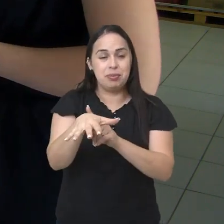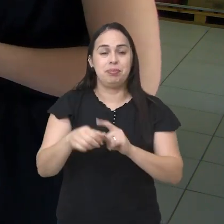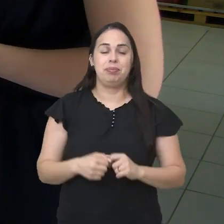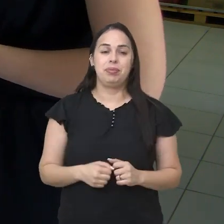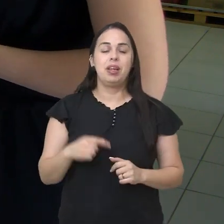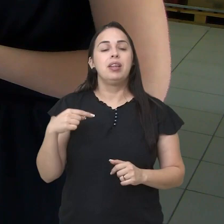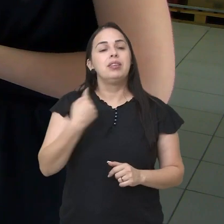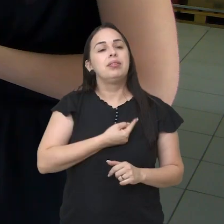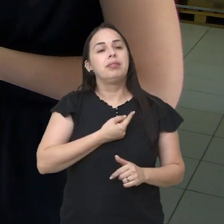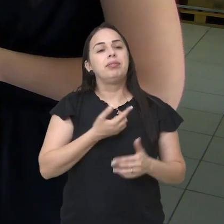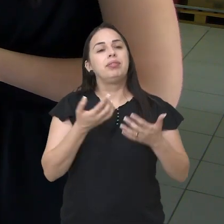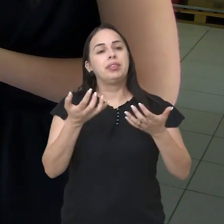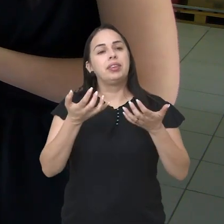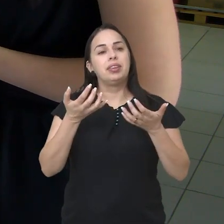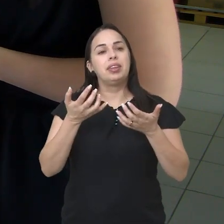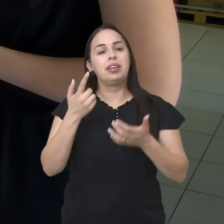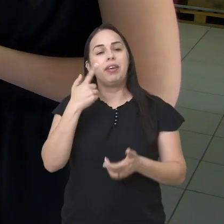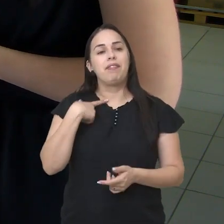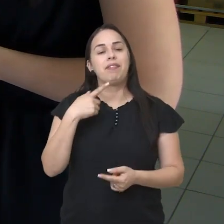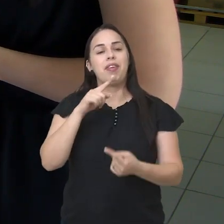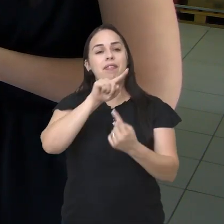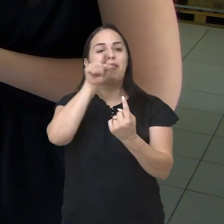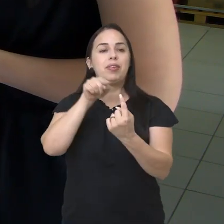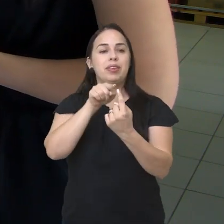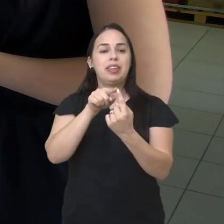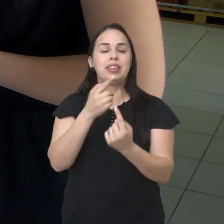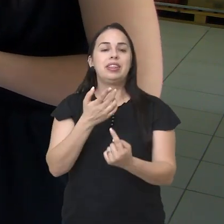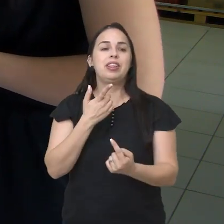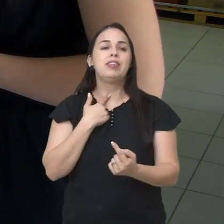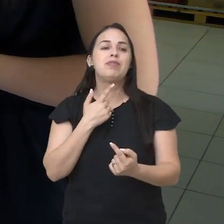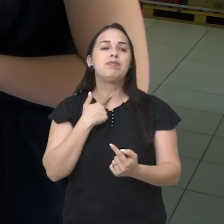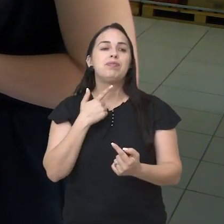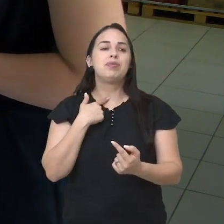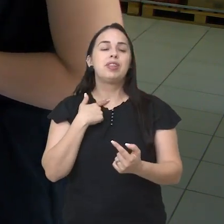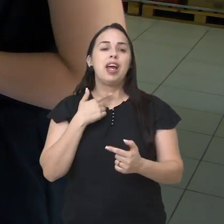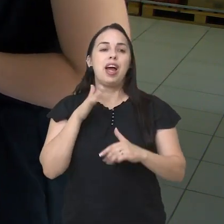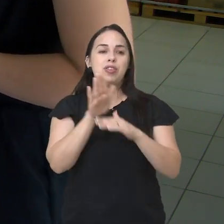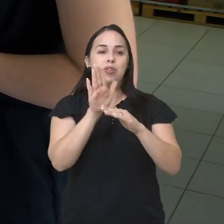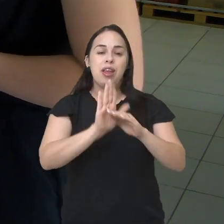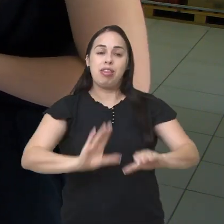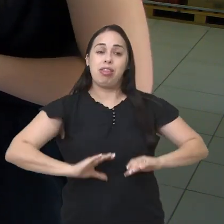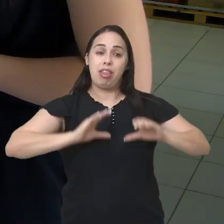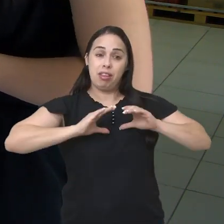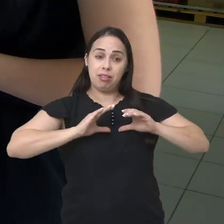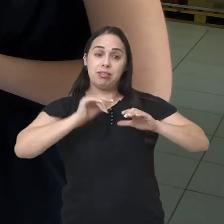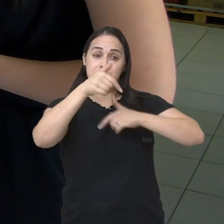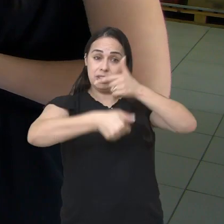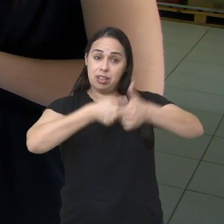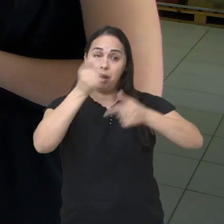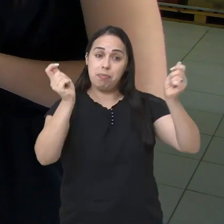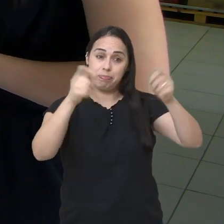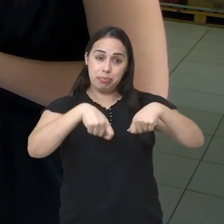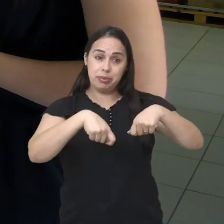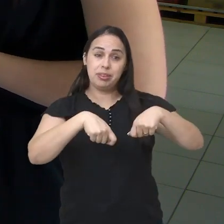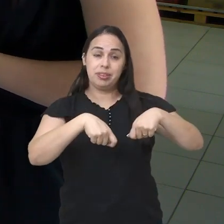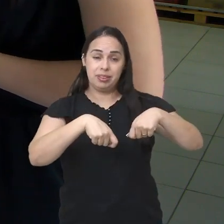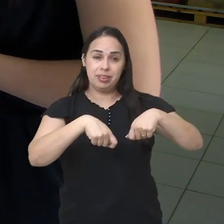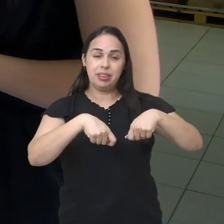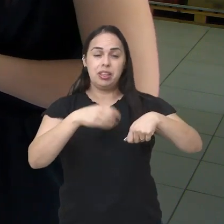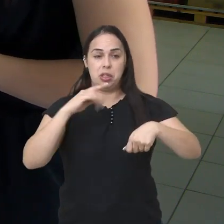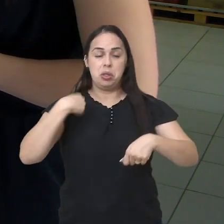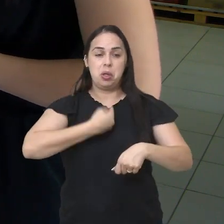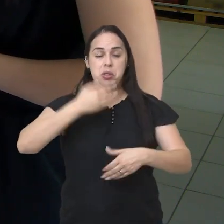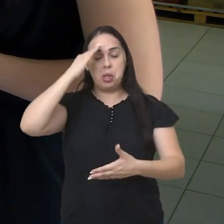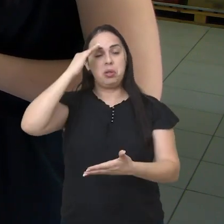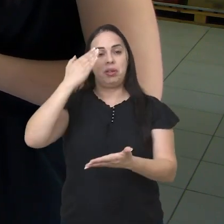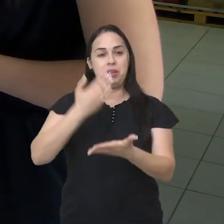queremos aqui, a nossa intenção é contribuir para formar cidadãos produtivos na sociedade, porque a gente acredita que isso